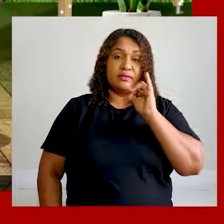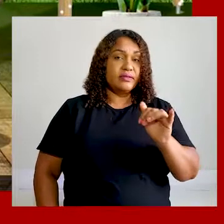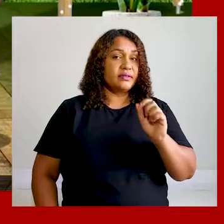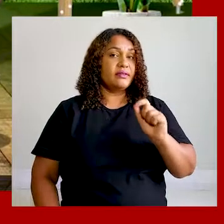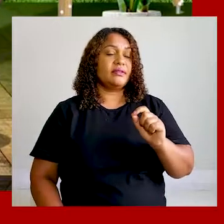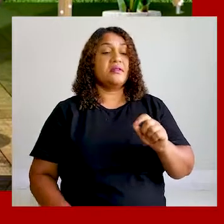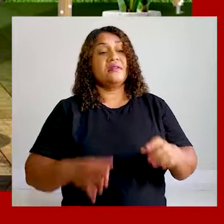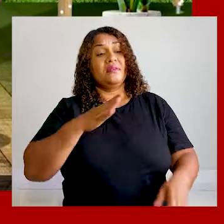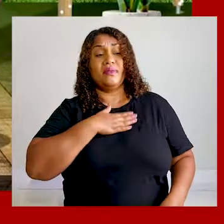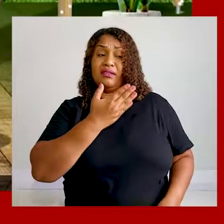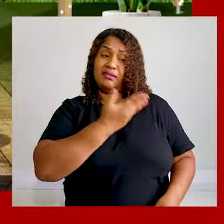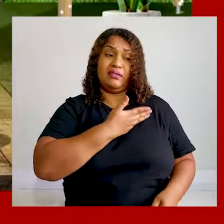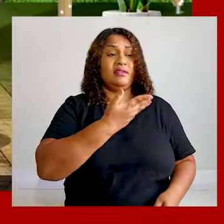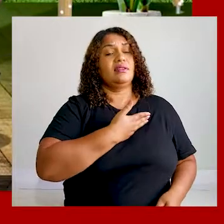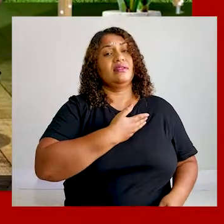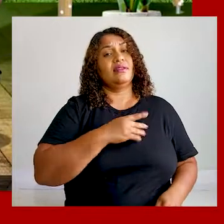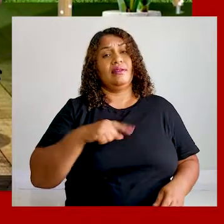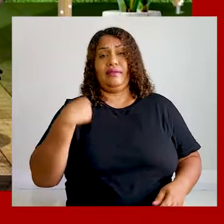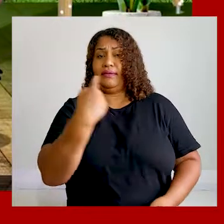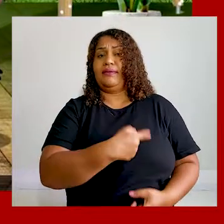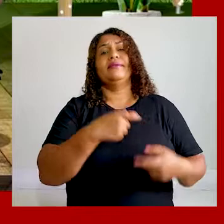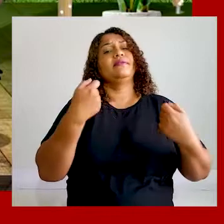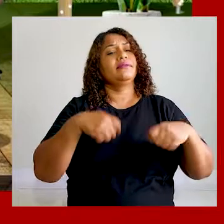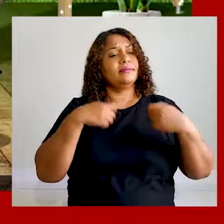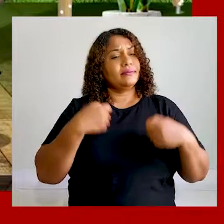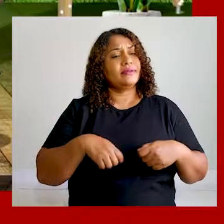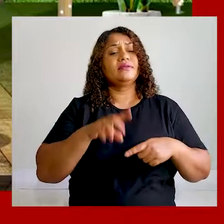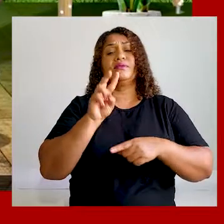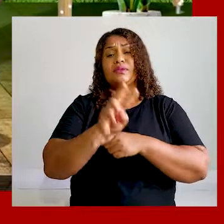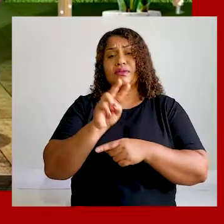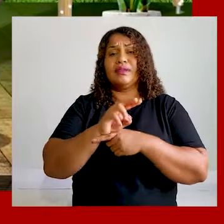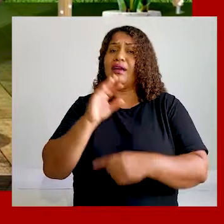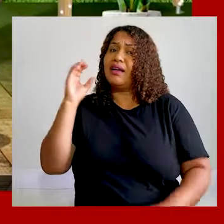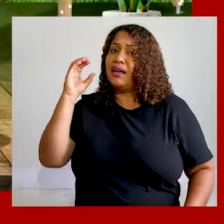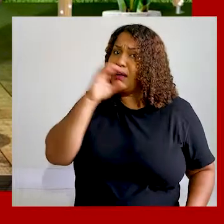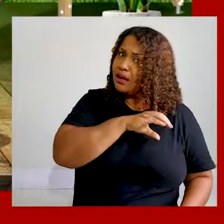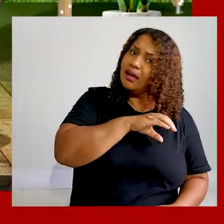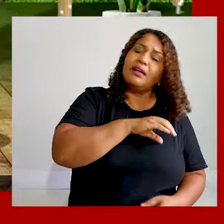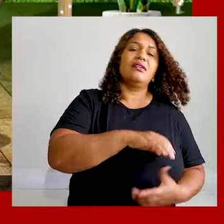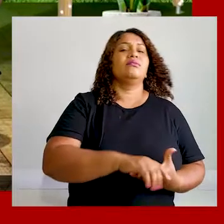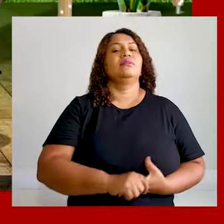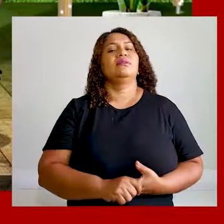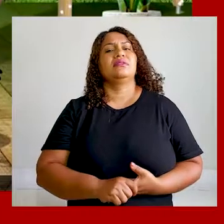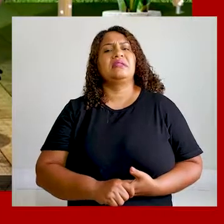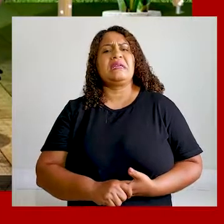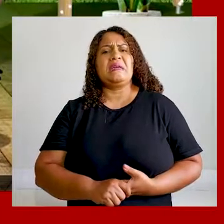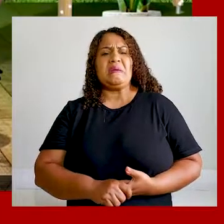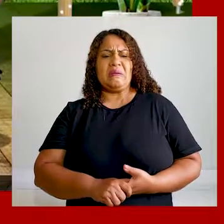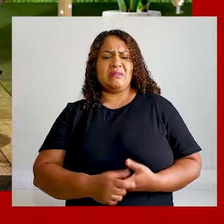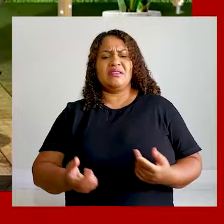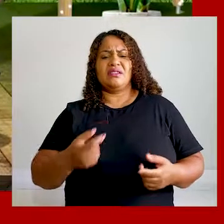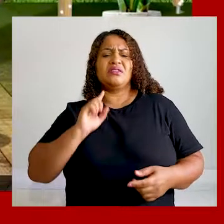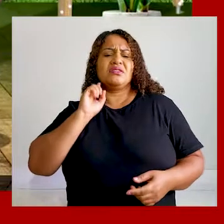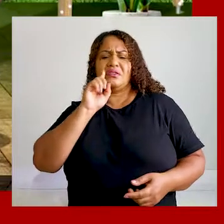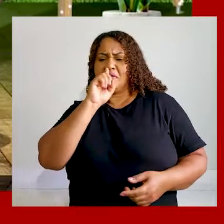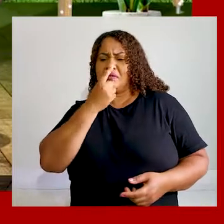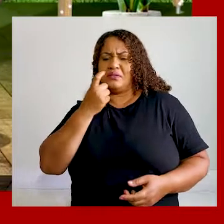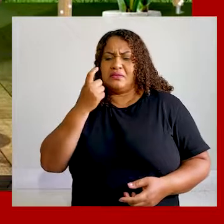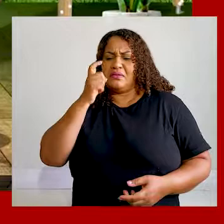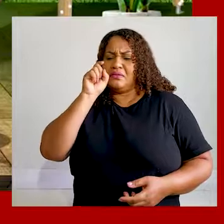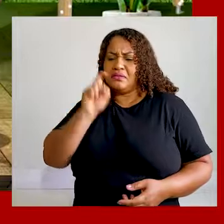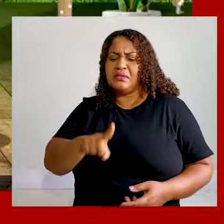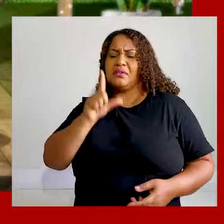bola. Meus amigos, precisamos agir com pressa. Esse negócio de matar os rios